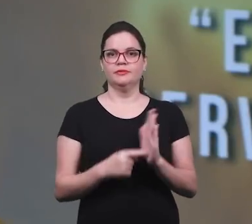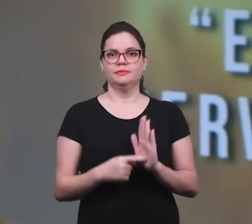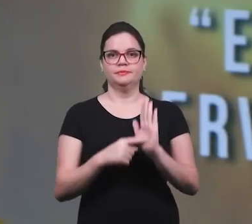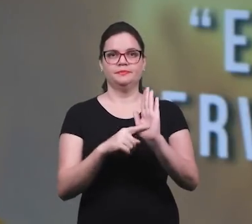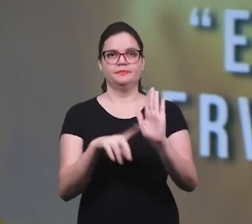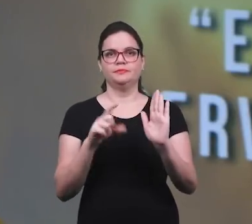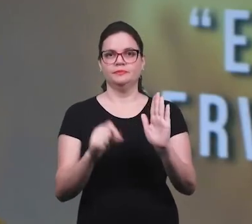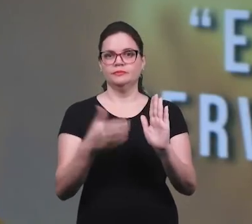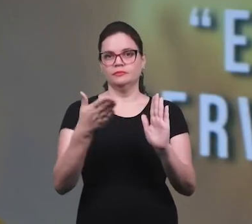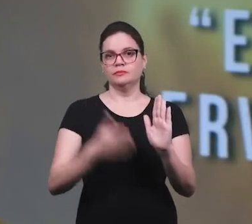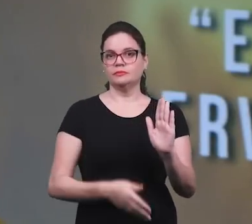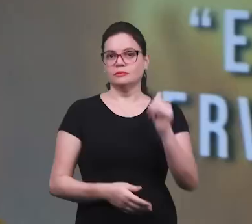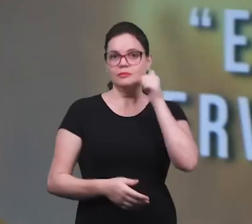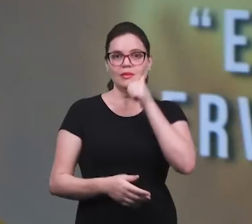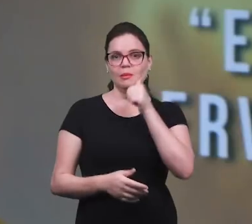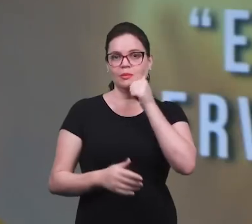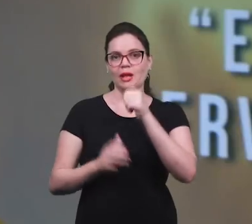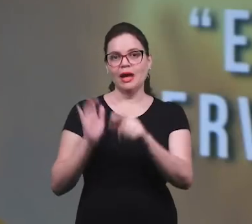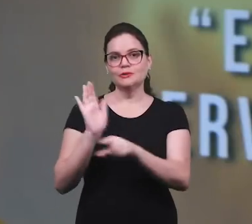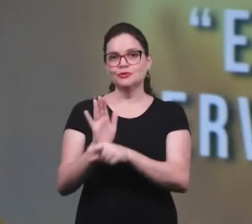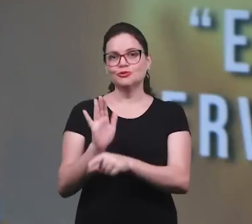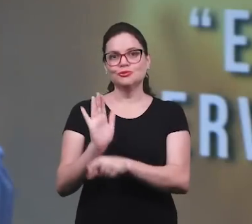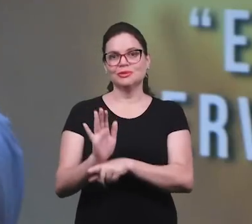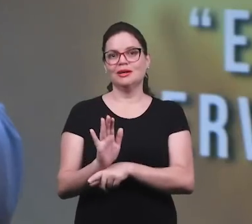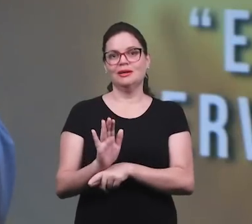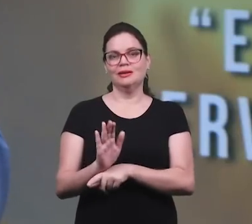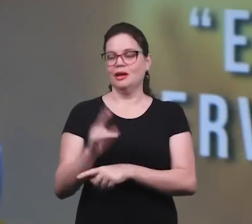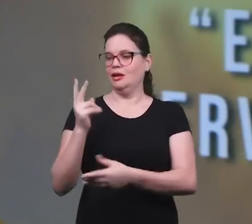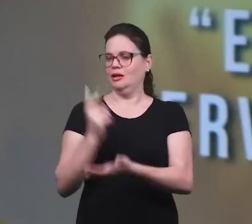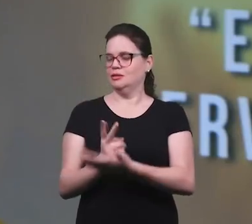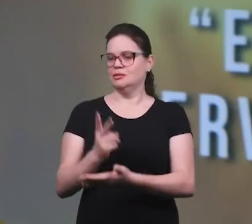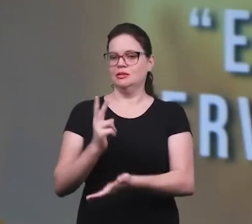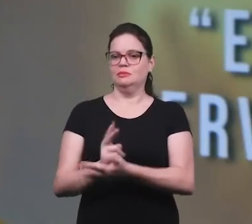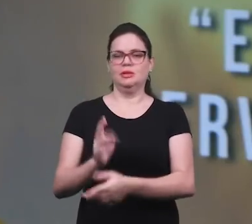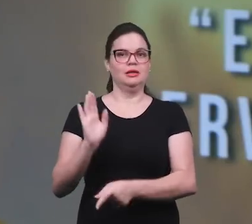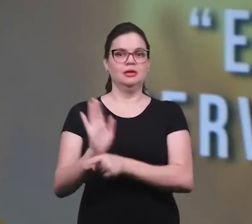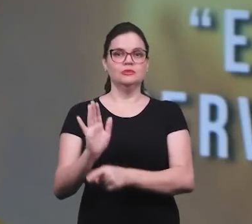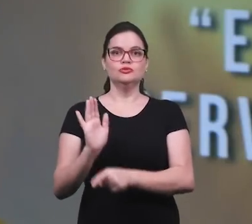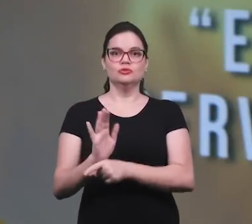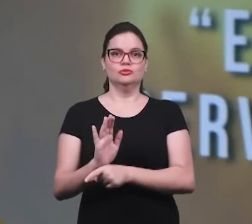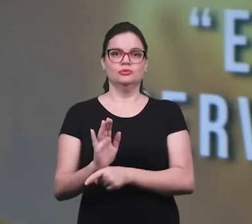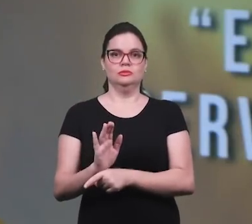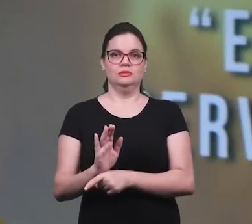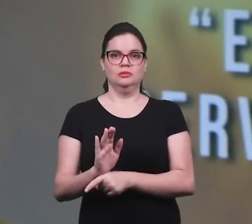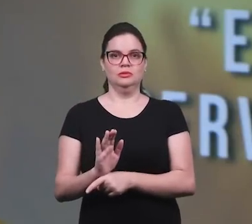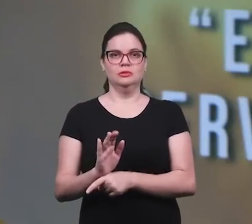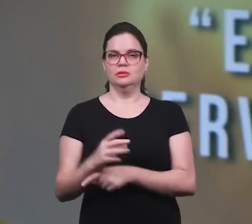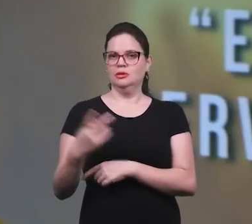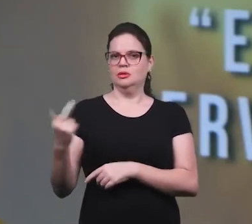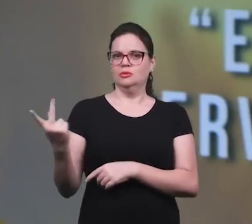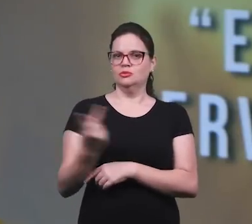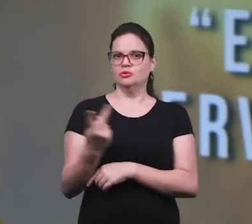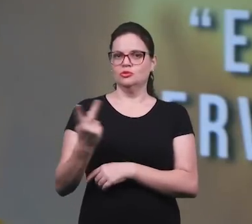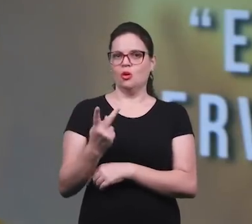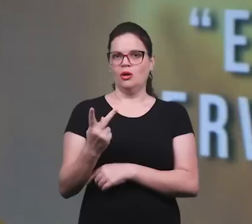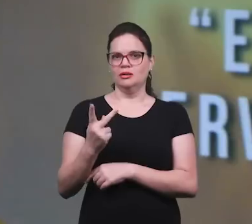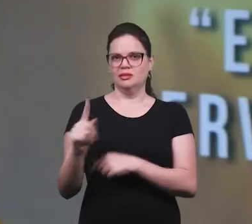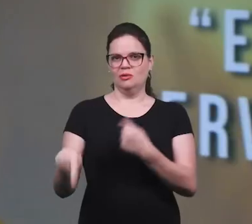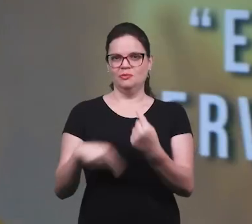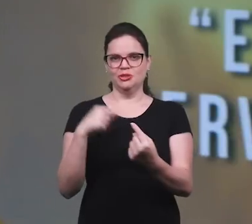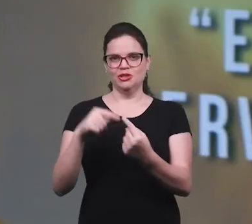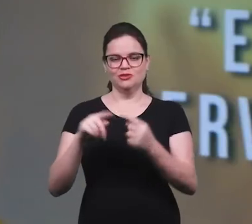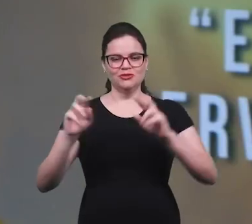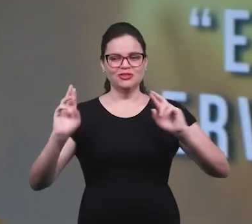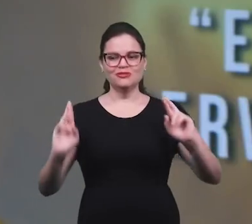é ajudadora. Ela é aquela que tem o mesmo propósito. O casal não pode ter propósitos